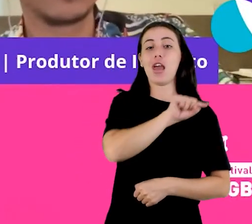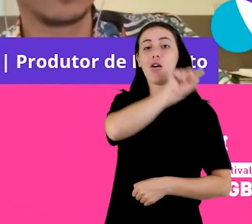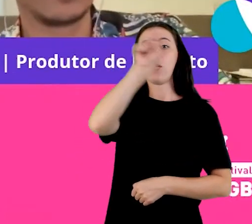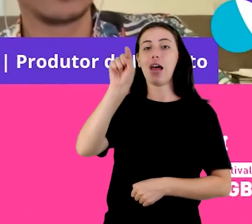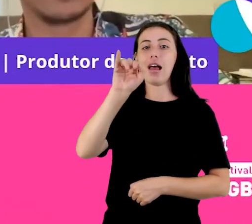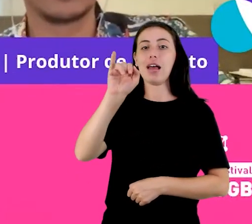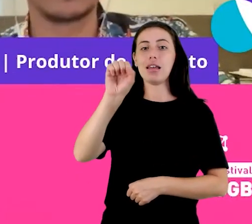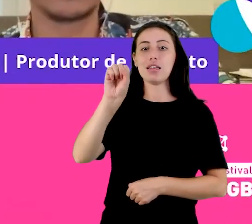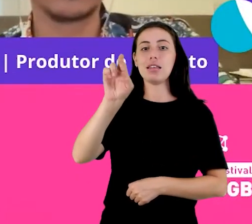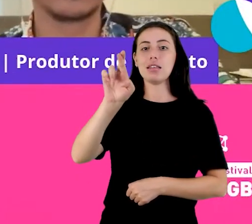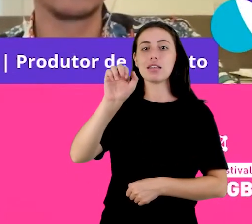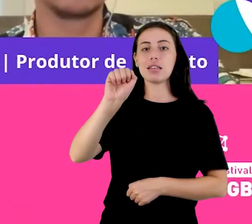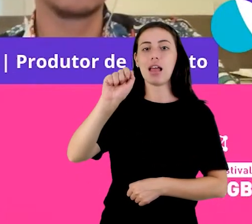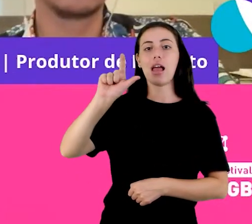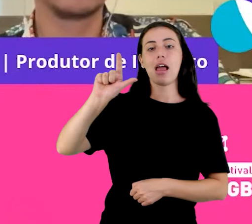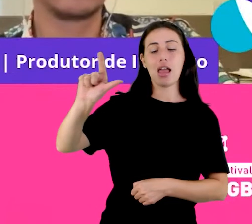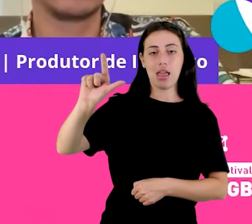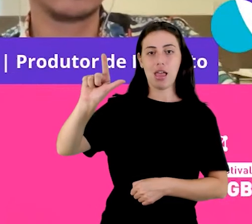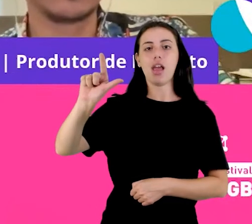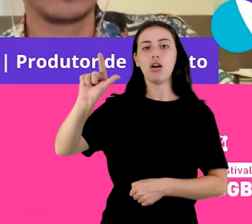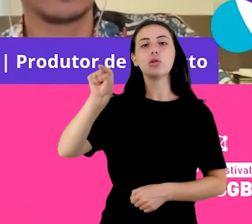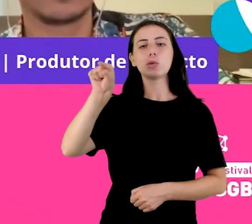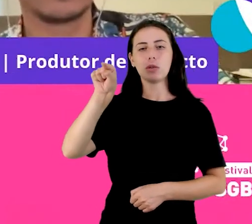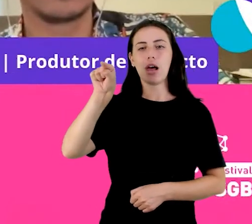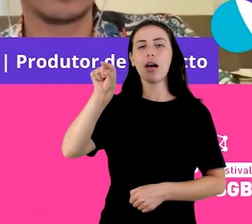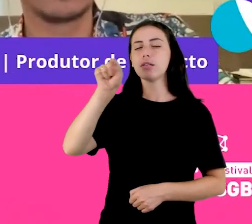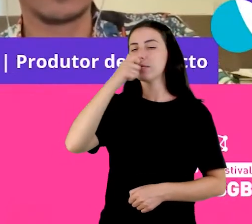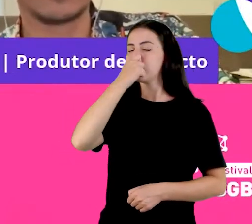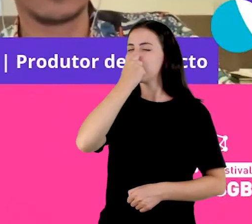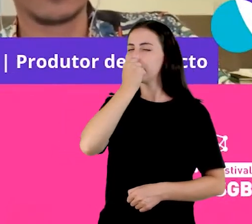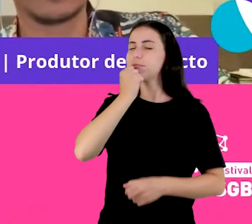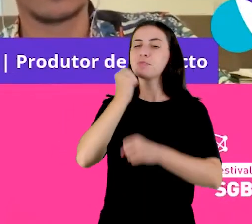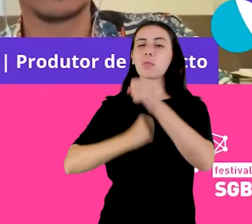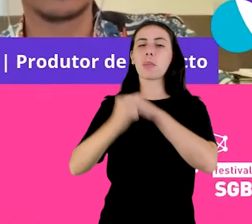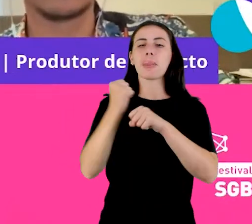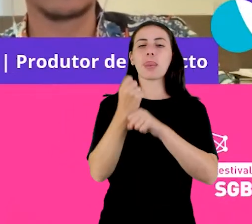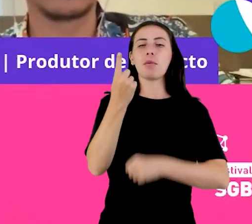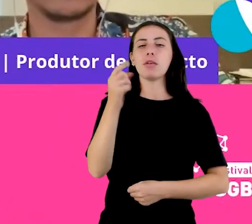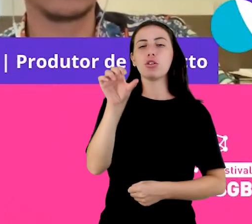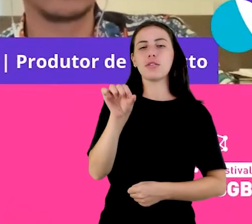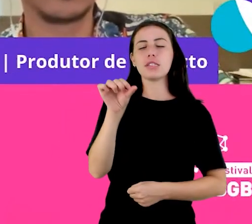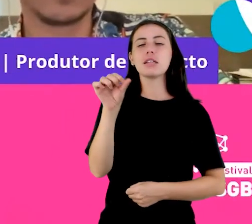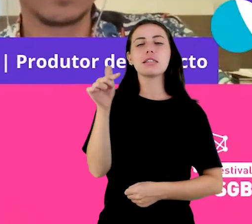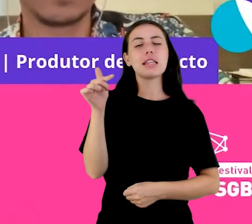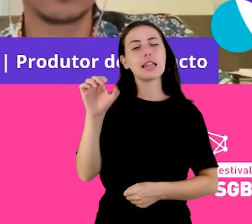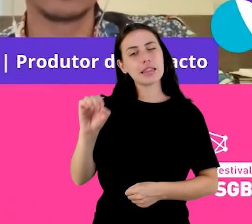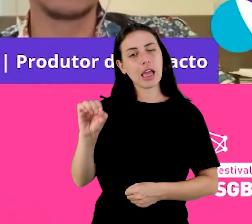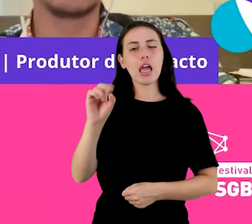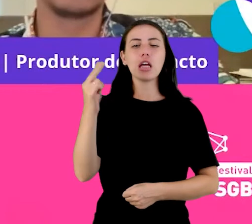vão ver que ela morou em kibbutz, no kibbutz em Israel, numa cultura né, que é uma cultura